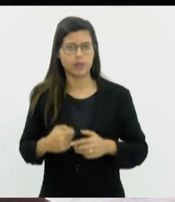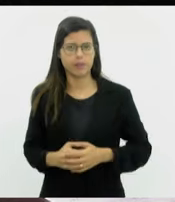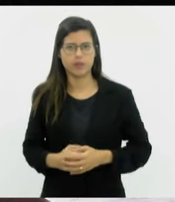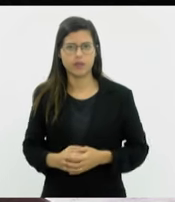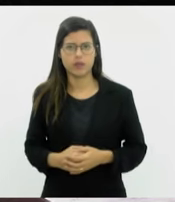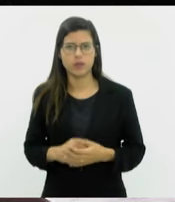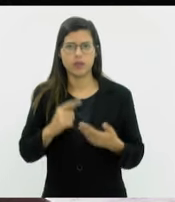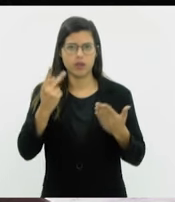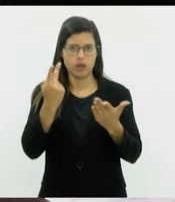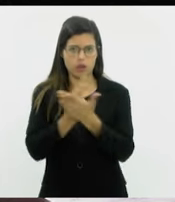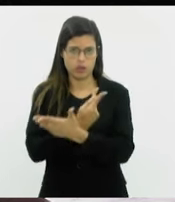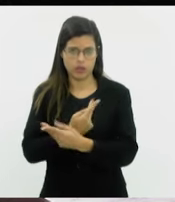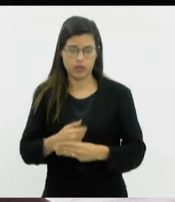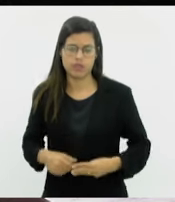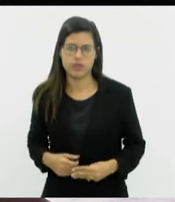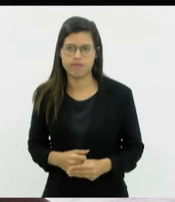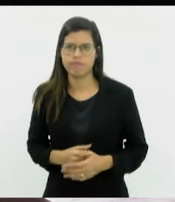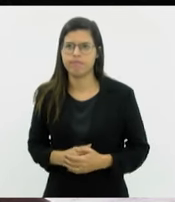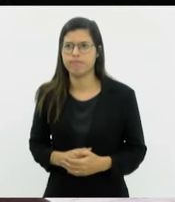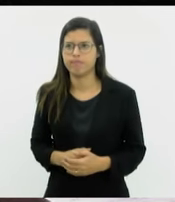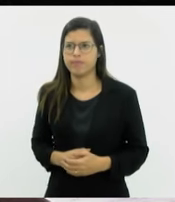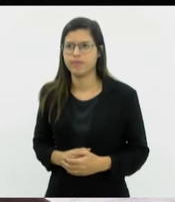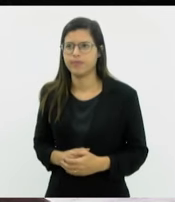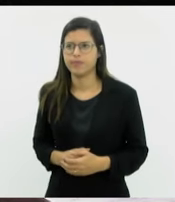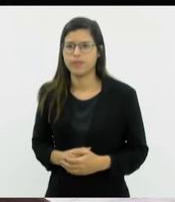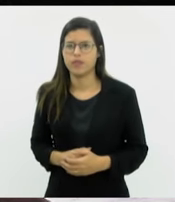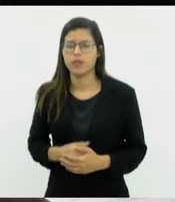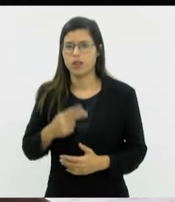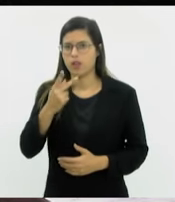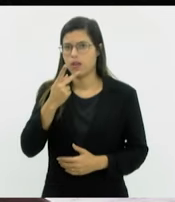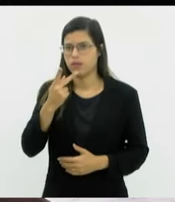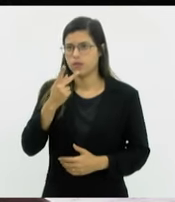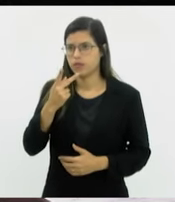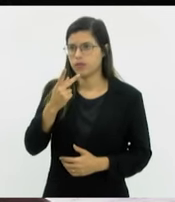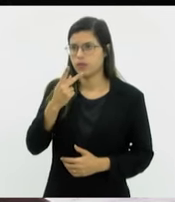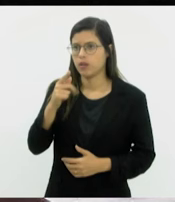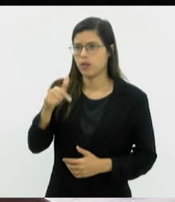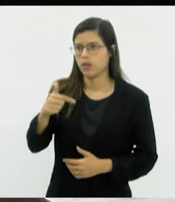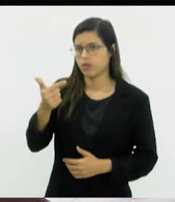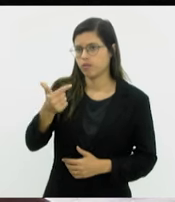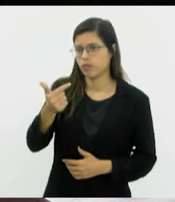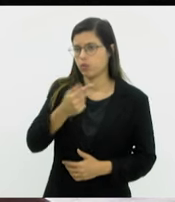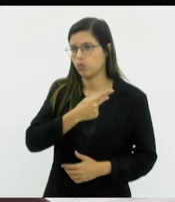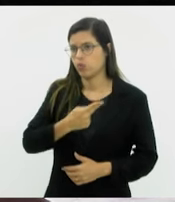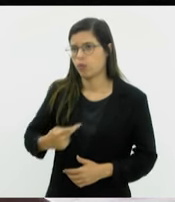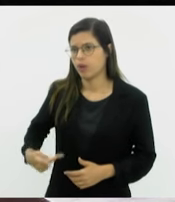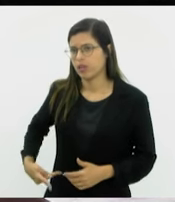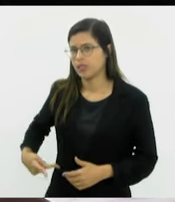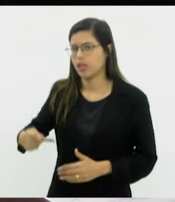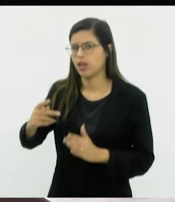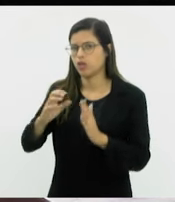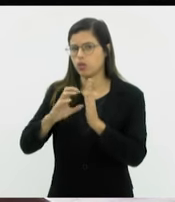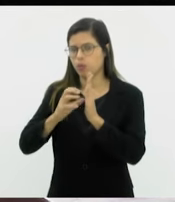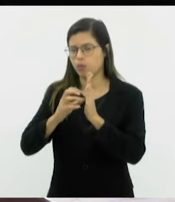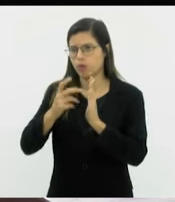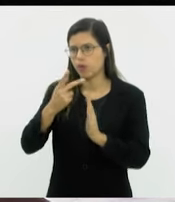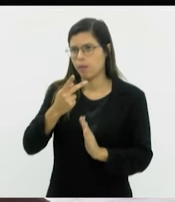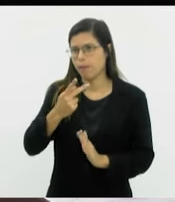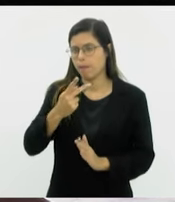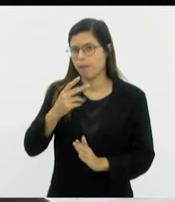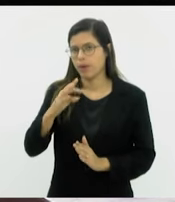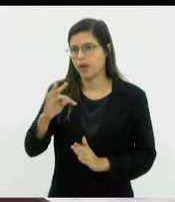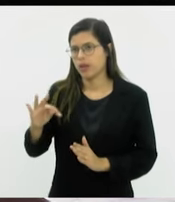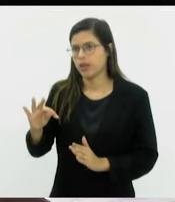que isso acontece. E aí eu digo pela nobre palavra do vice-presidente do PT, o